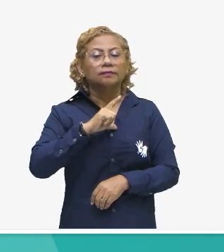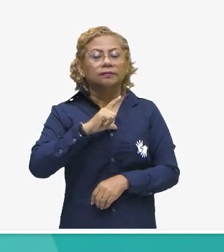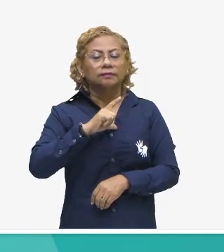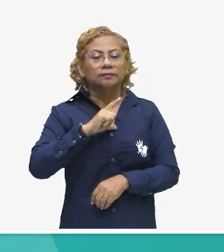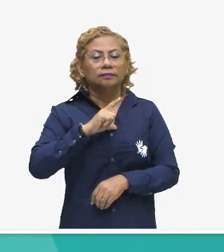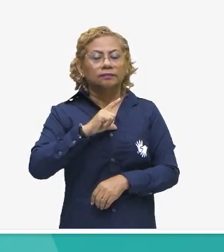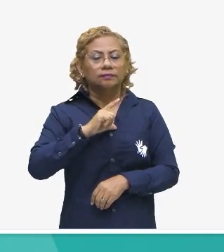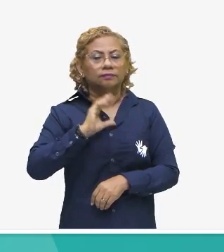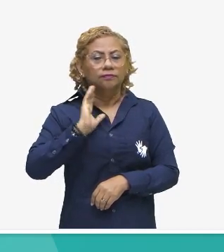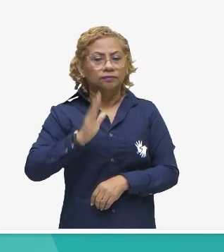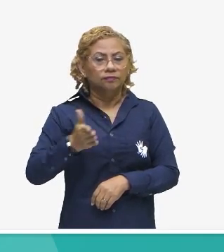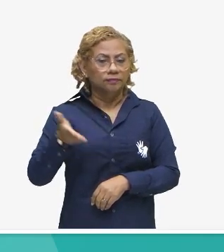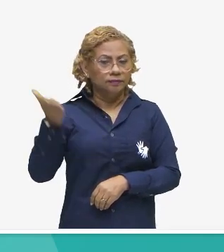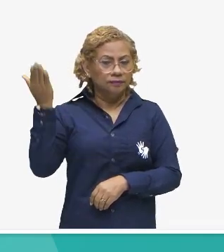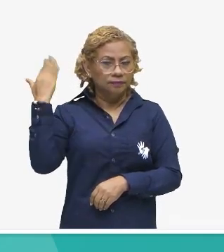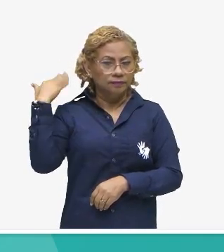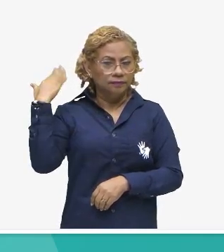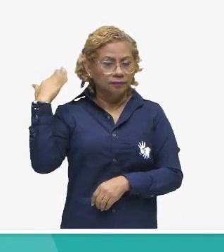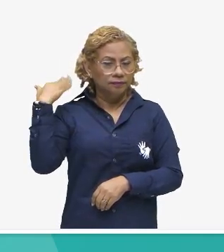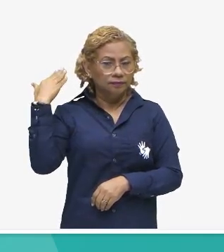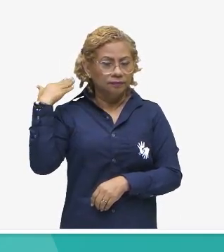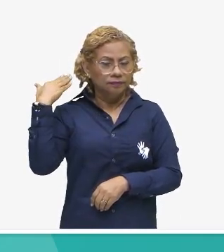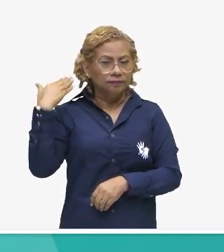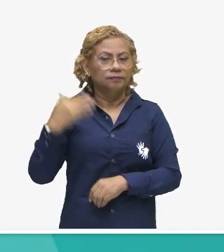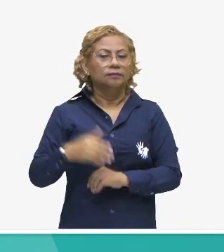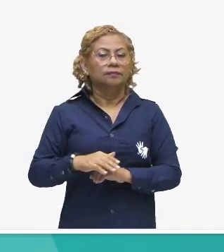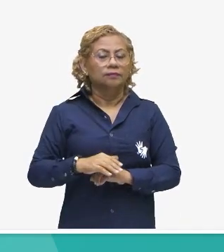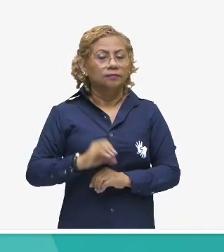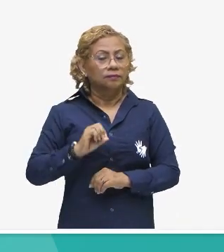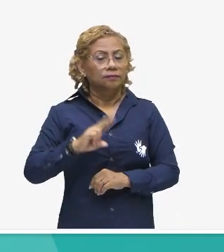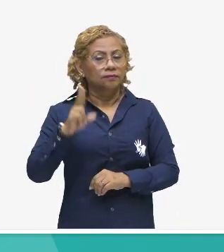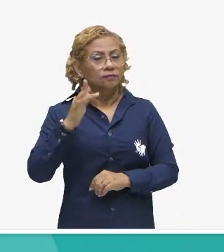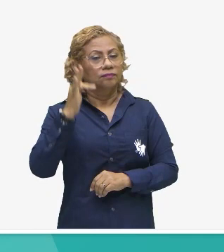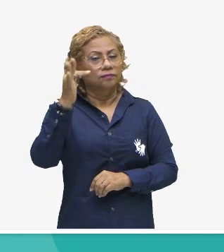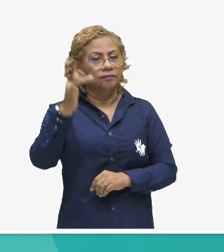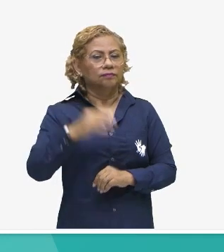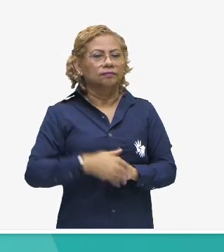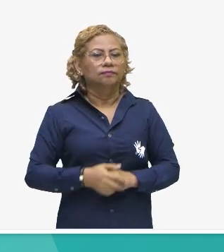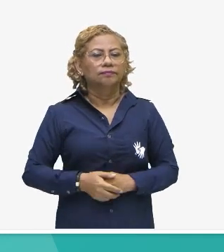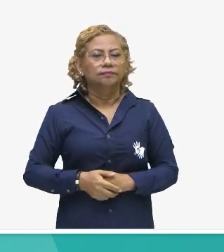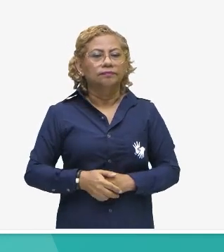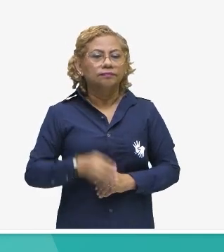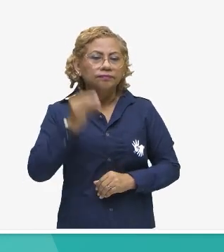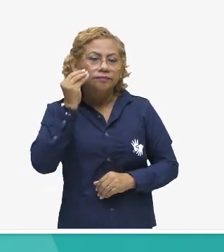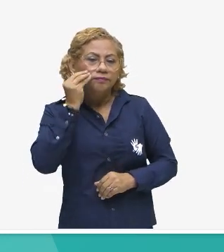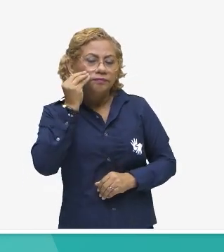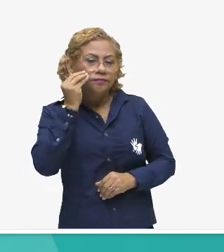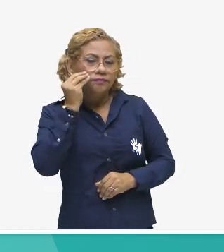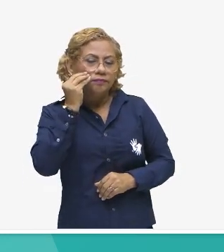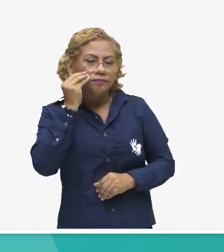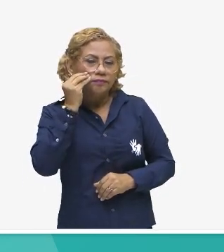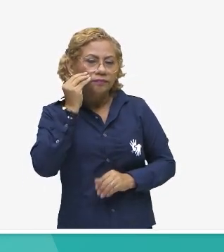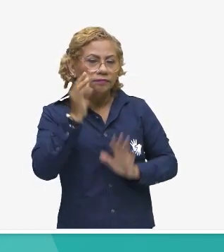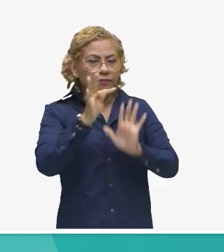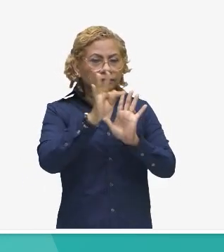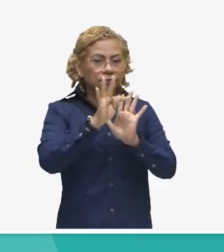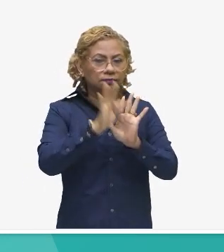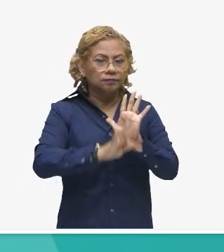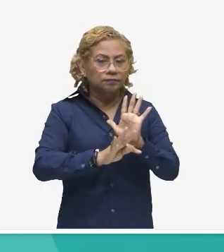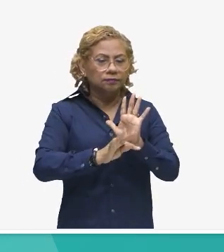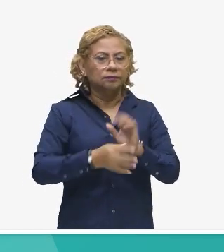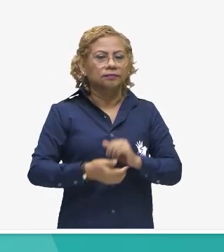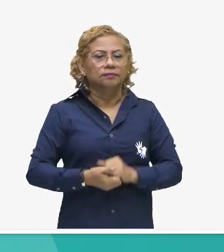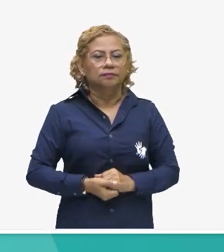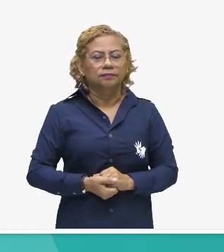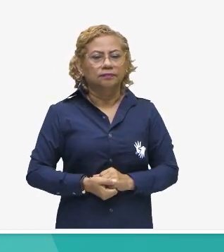futuramente. E mais um texto, nós iremos observar aqui, chamada